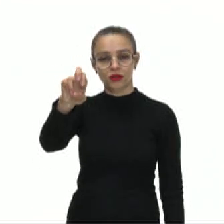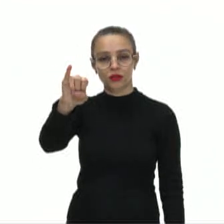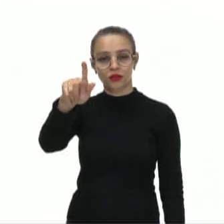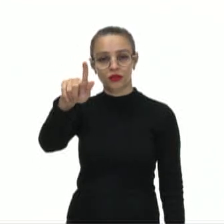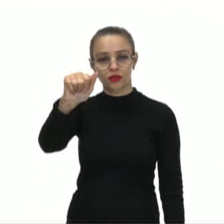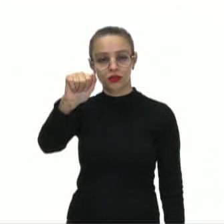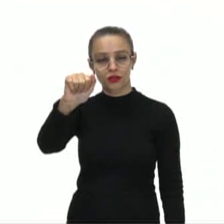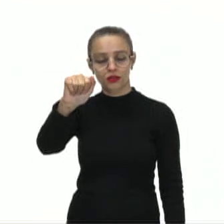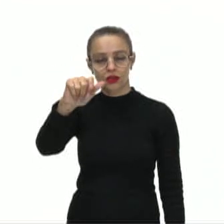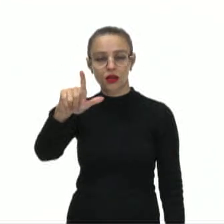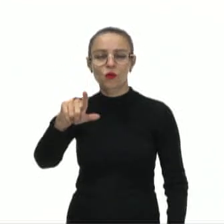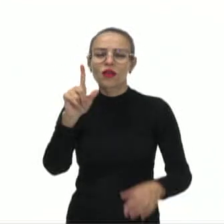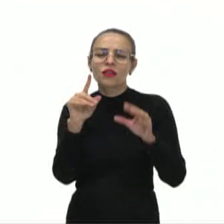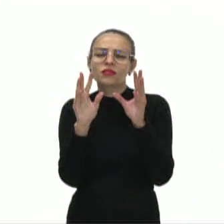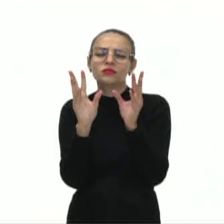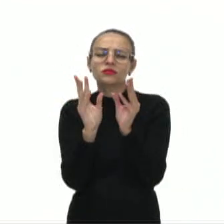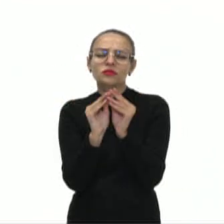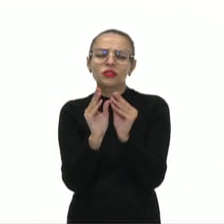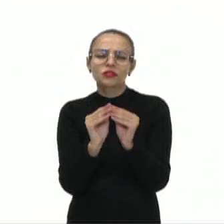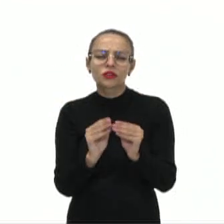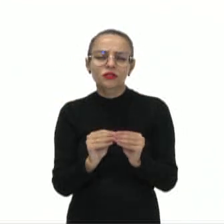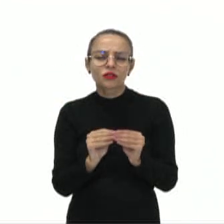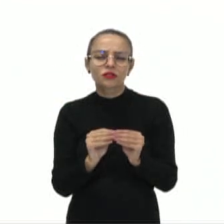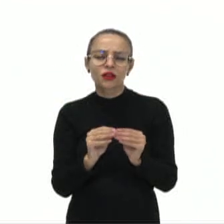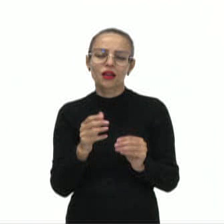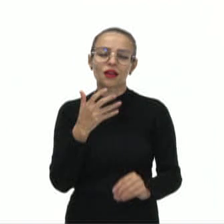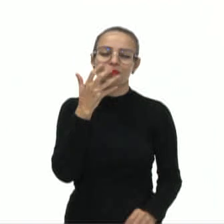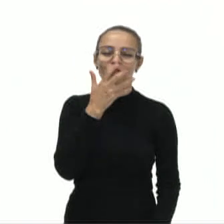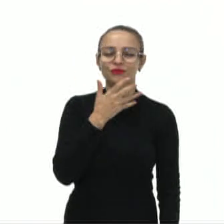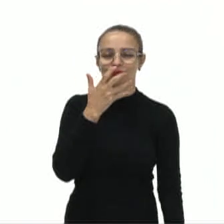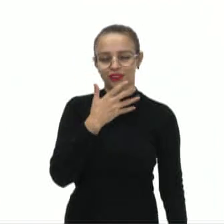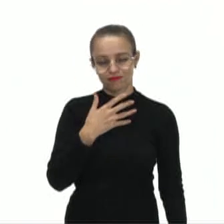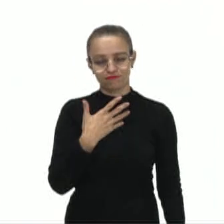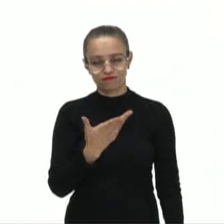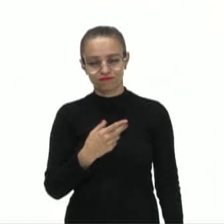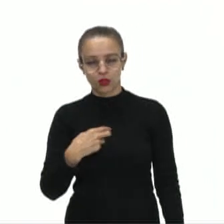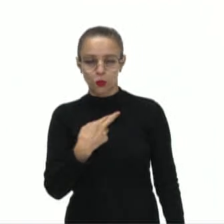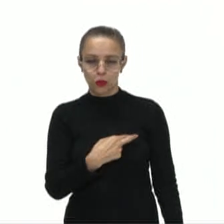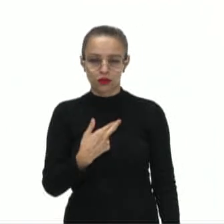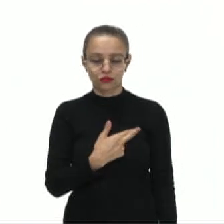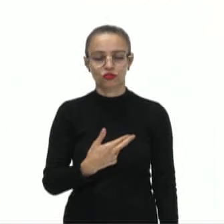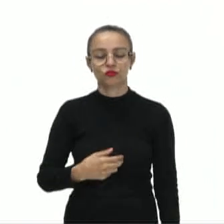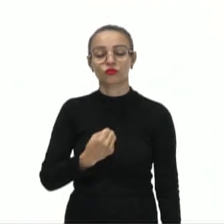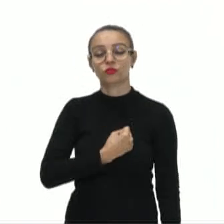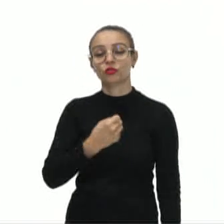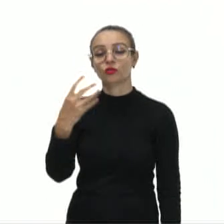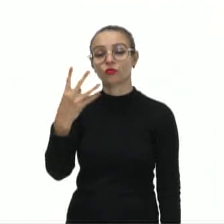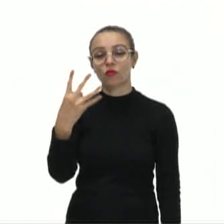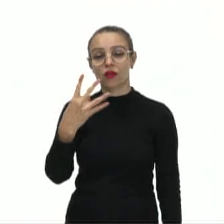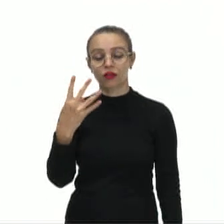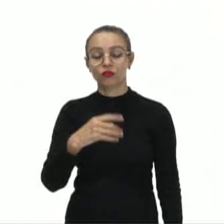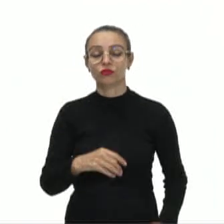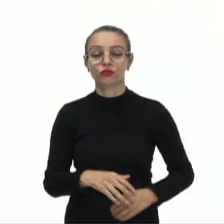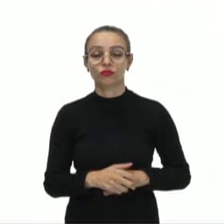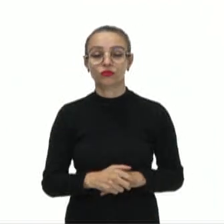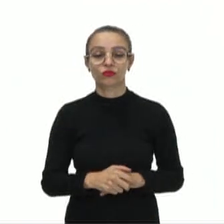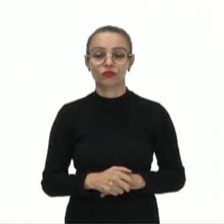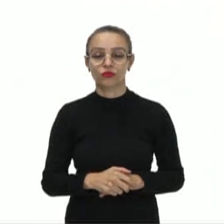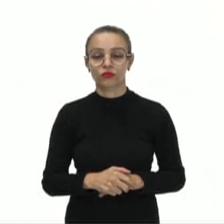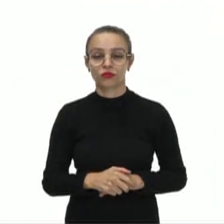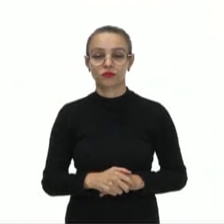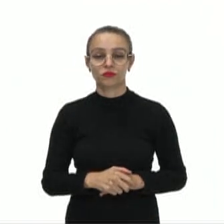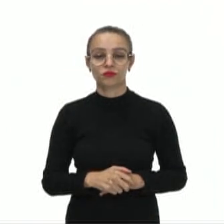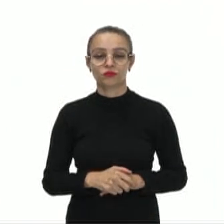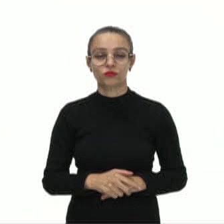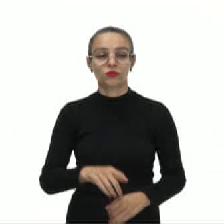pensamento delicado, terno, galante, que é do Manuel Bandeira. O poema 4, do Fernando Pessoa, é